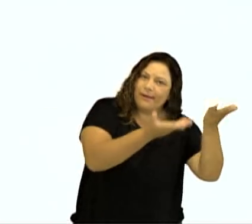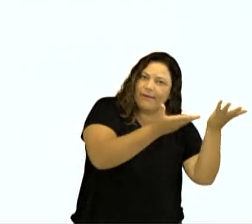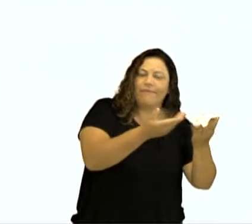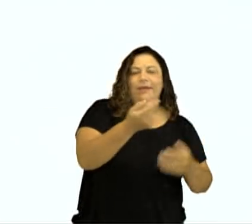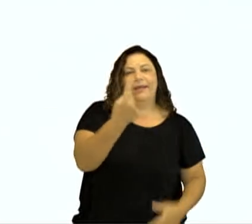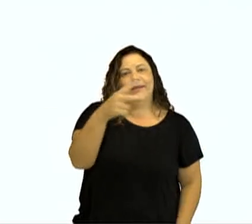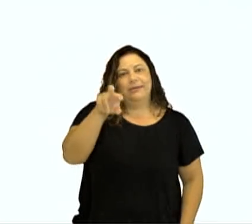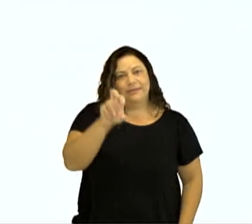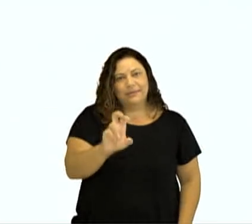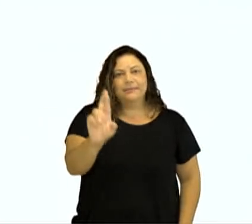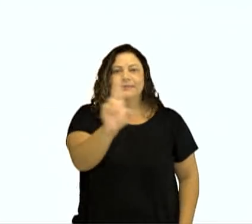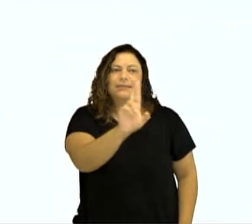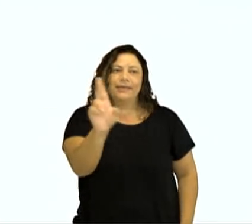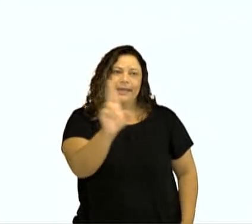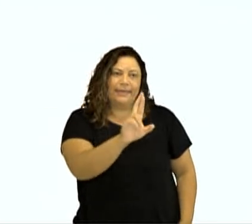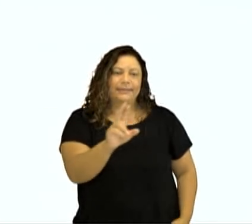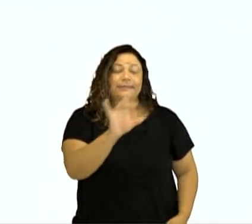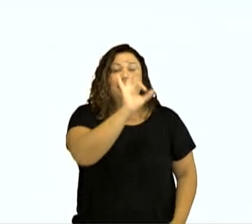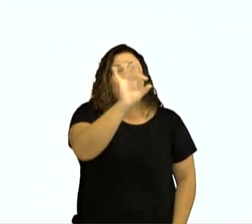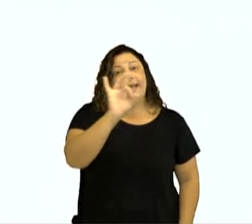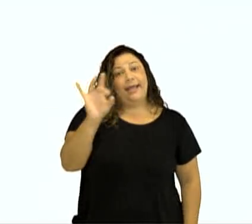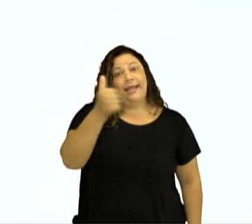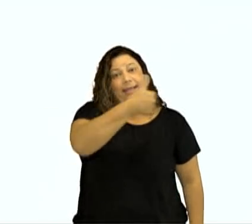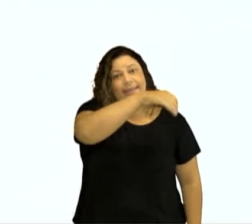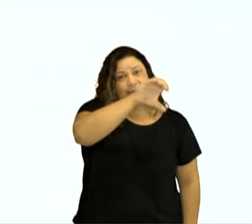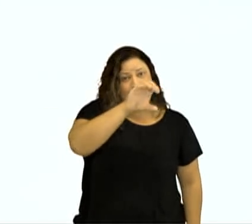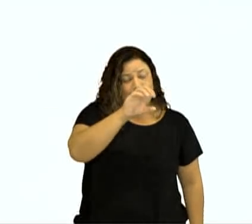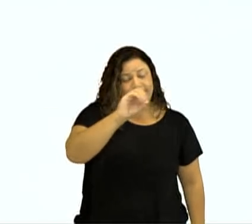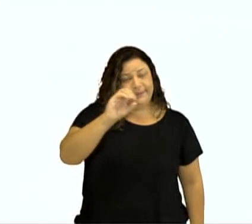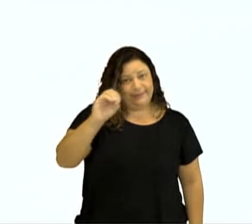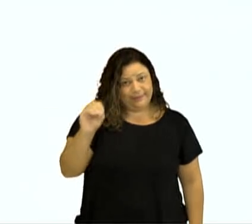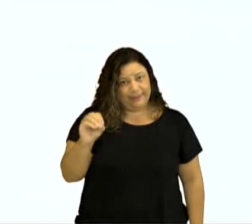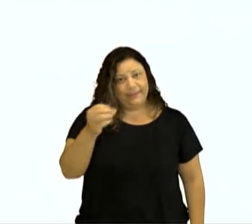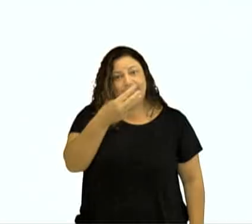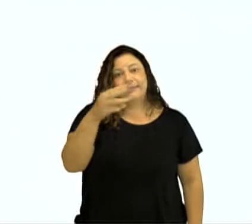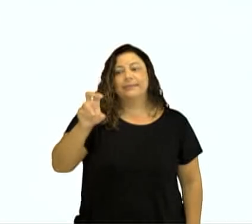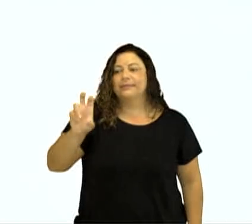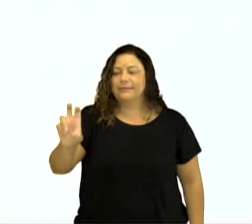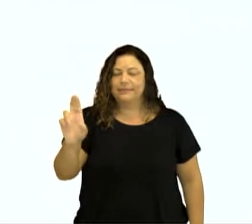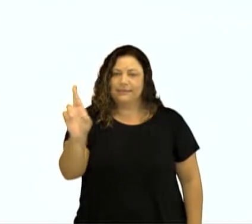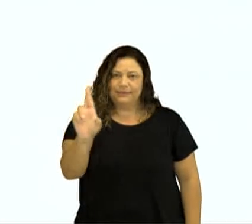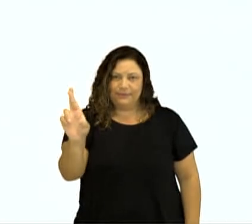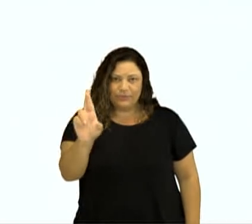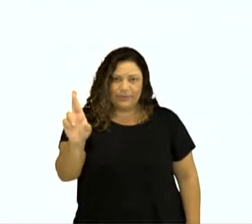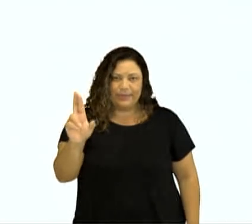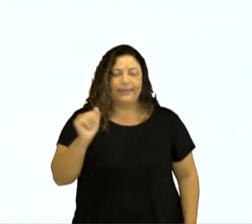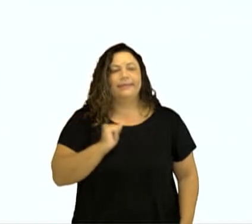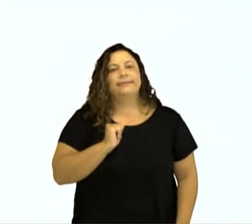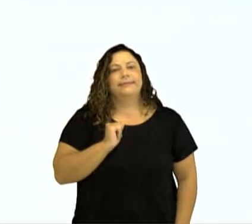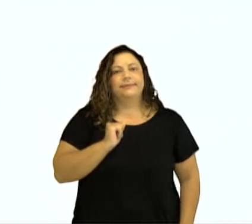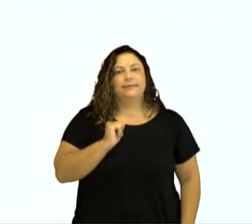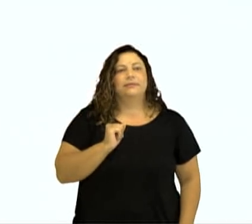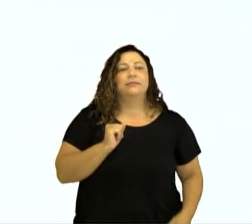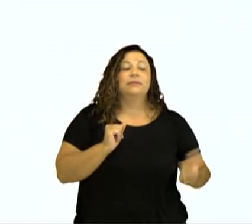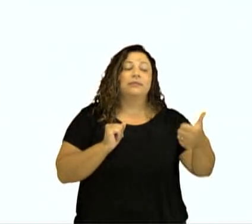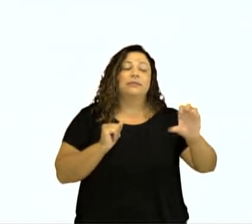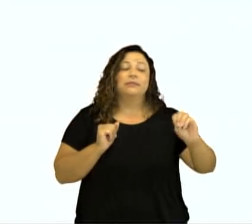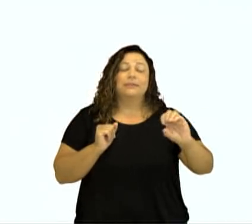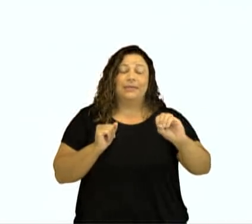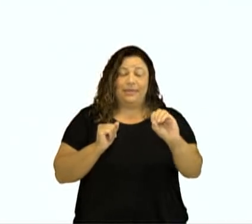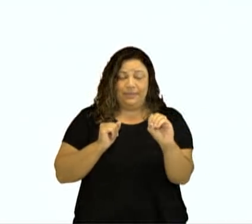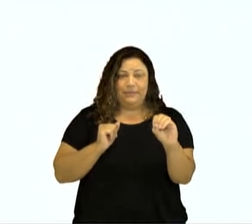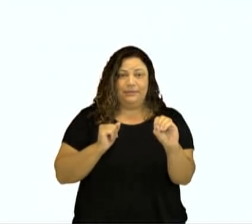cada 100 salgadinhos, o valor cobrado é de R$ 35,00. Então, 100, que é